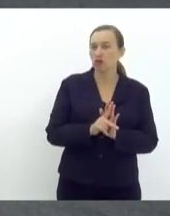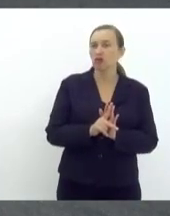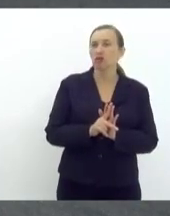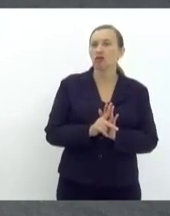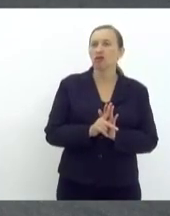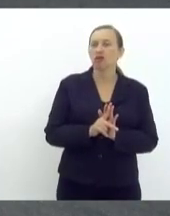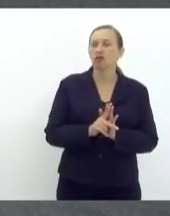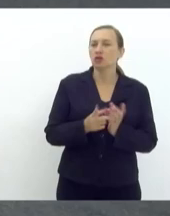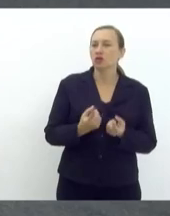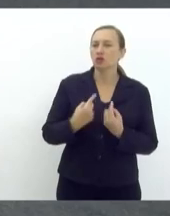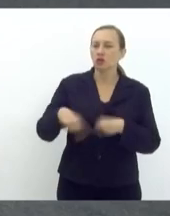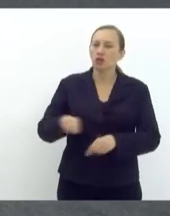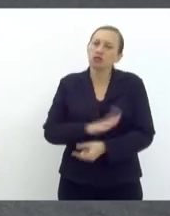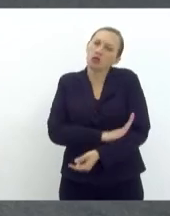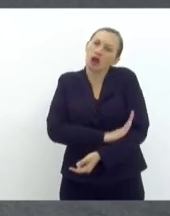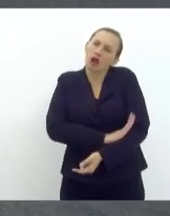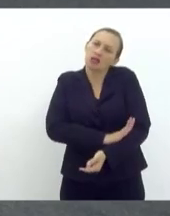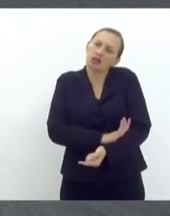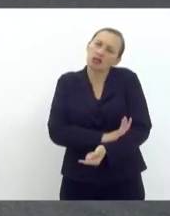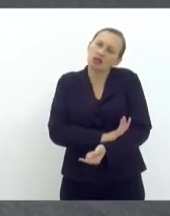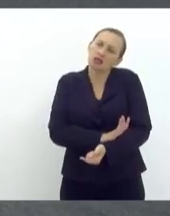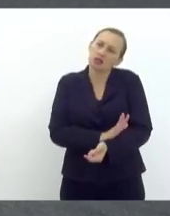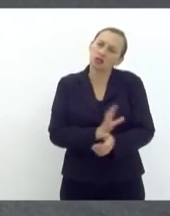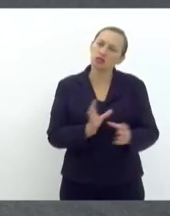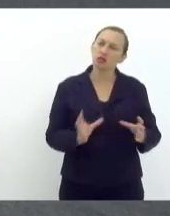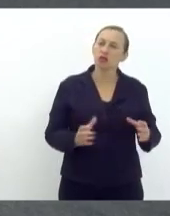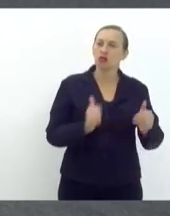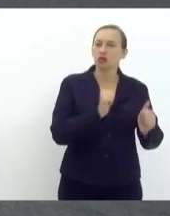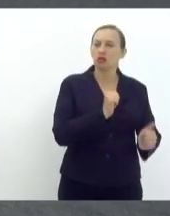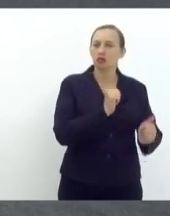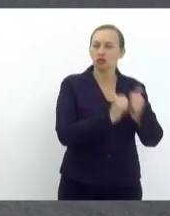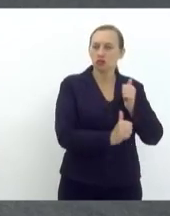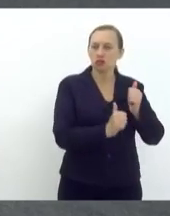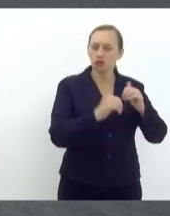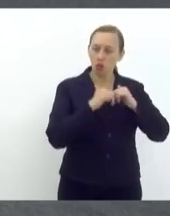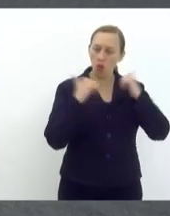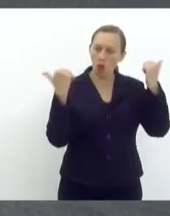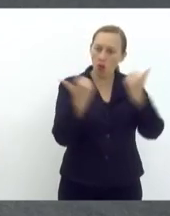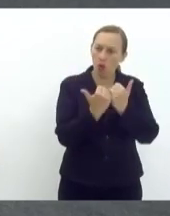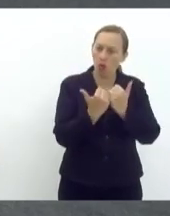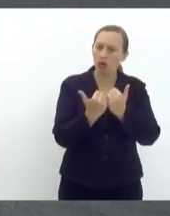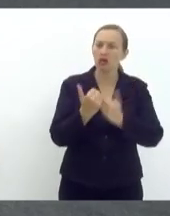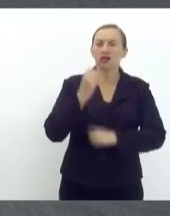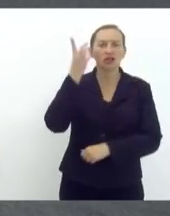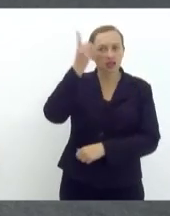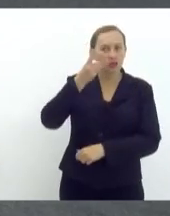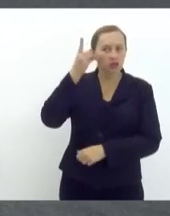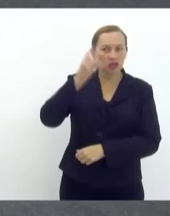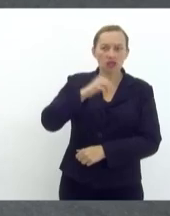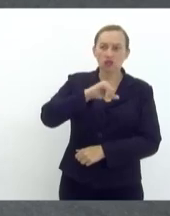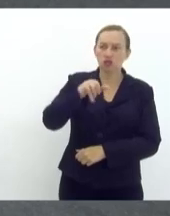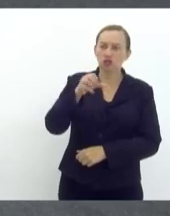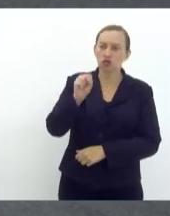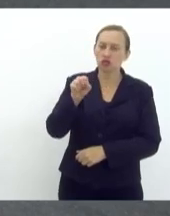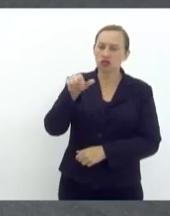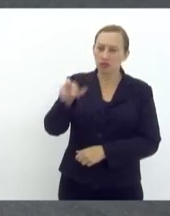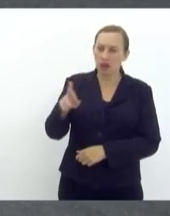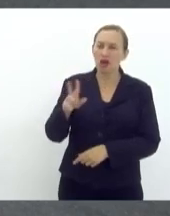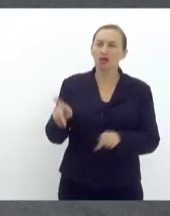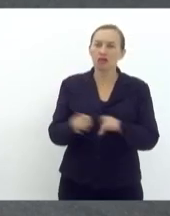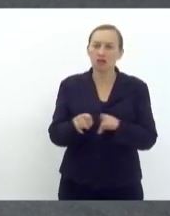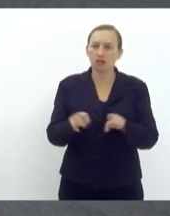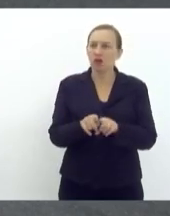combate ao racismo nos estádios de futebol é iniciativa do deputado Josimar e segundo o projeto